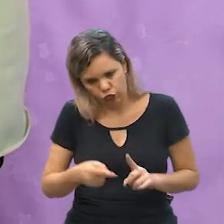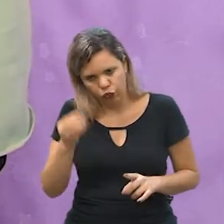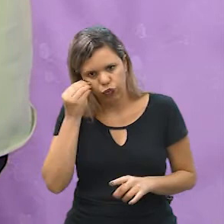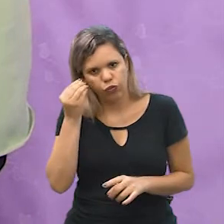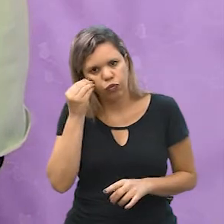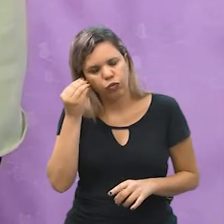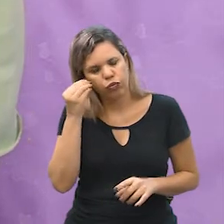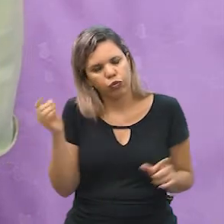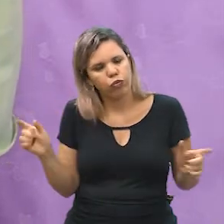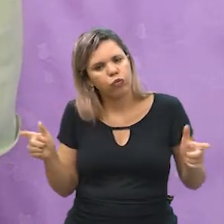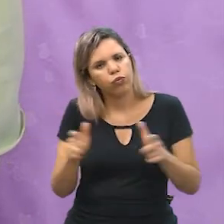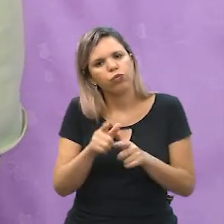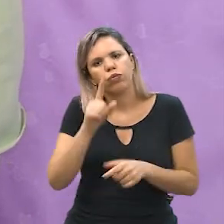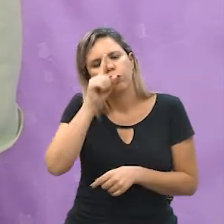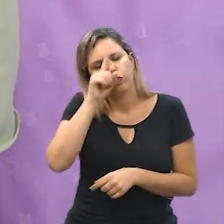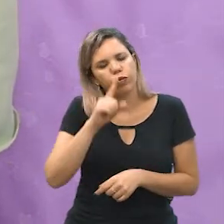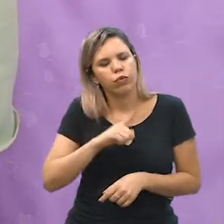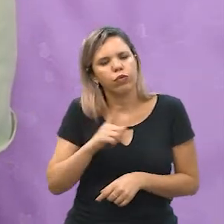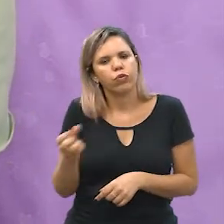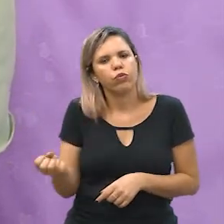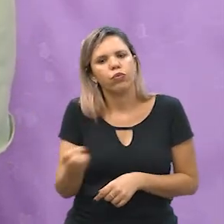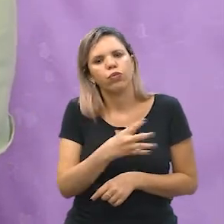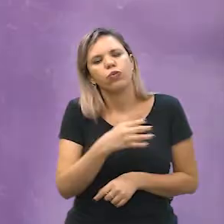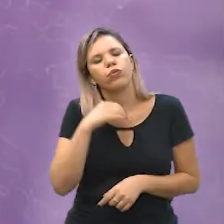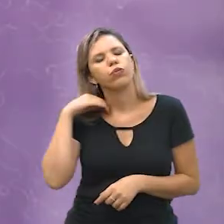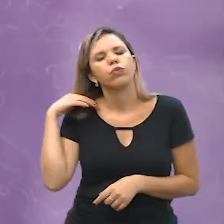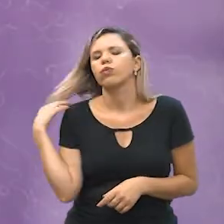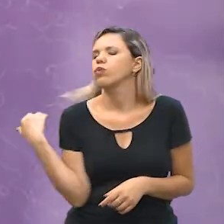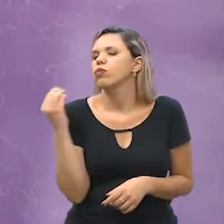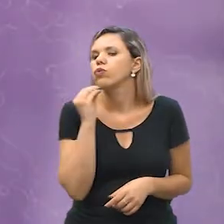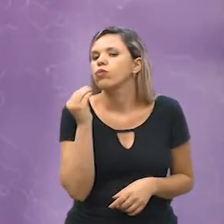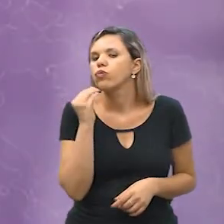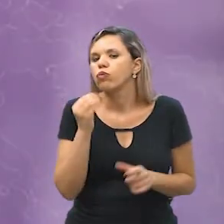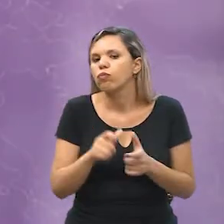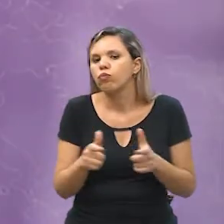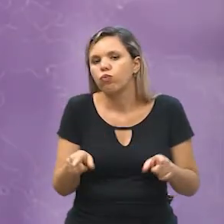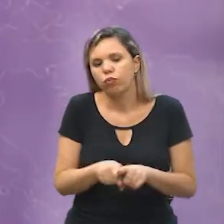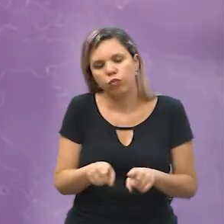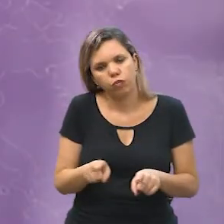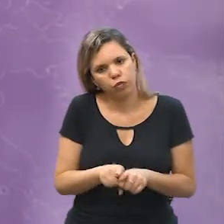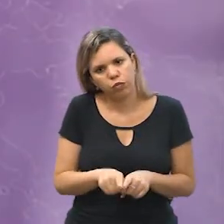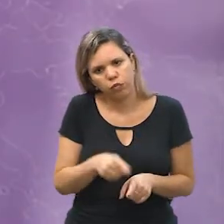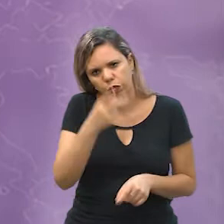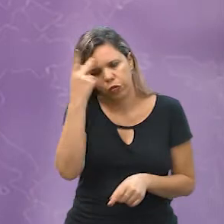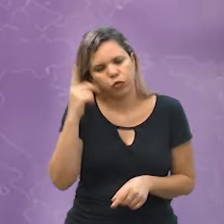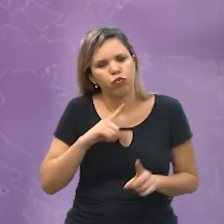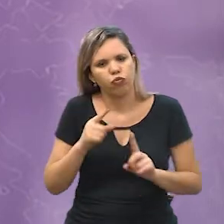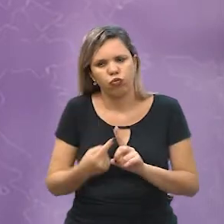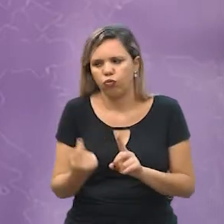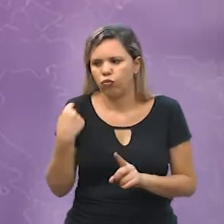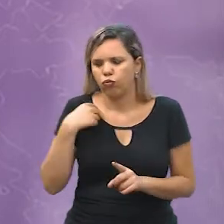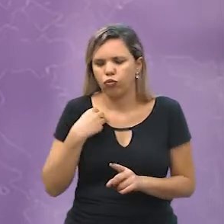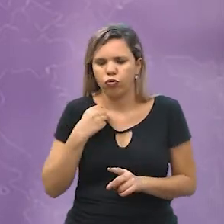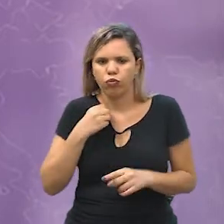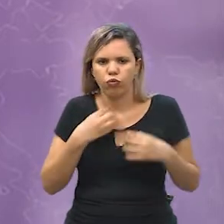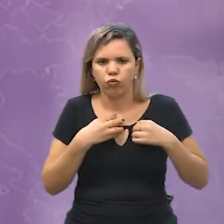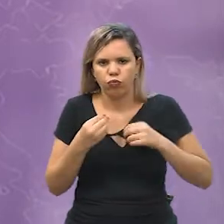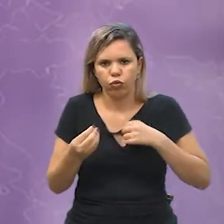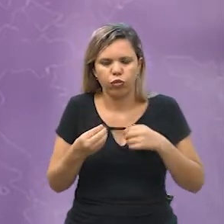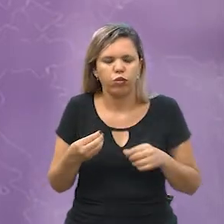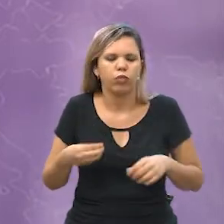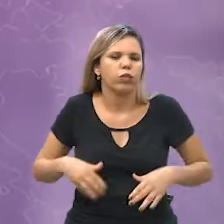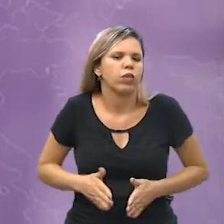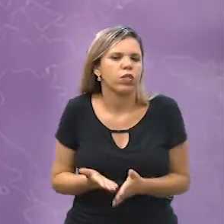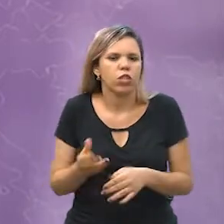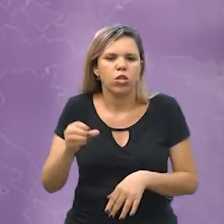tentar diminuir o risco de ter um novo prematuro. Porque a chance aumenta também, por exemplo, se eu já tive uma gravidez e o filho nasceu